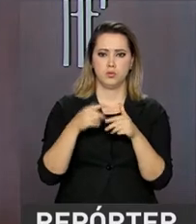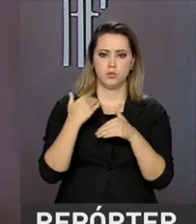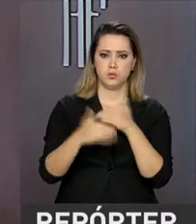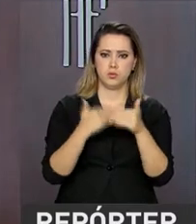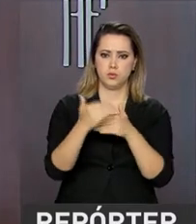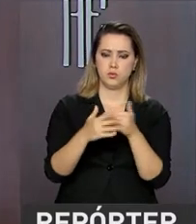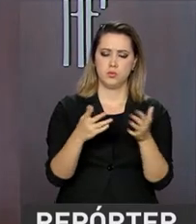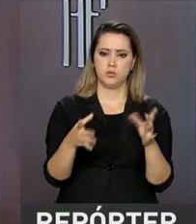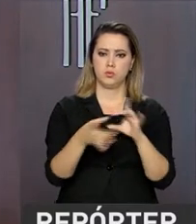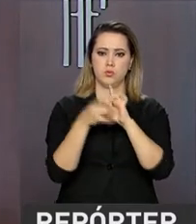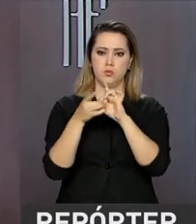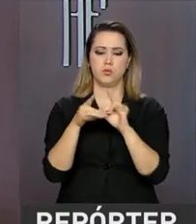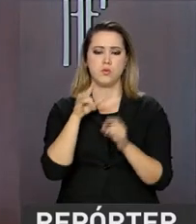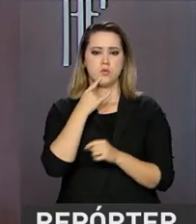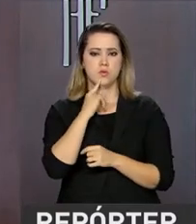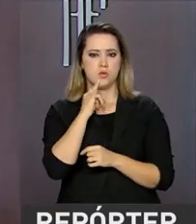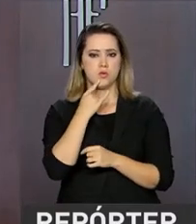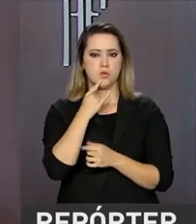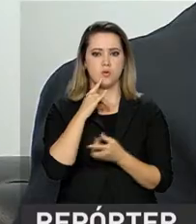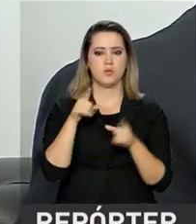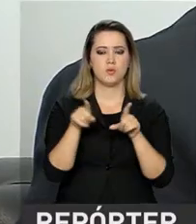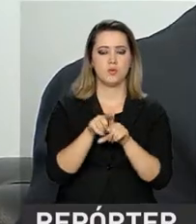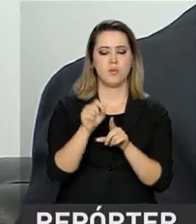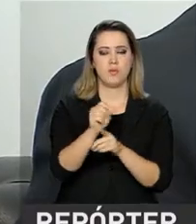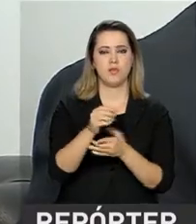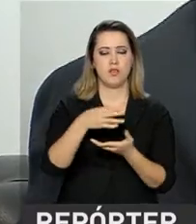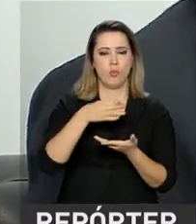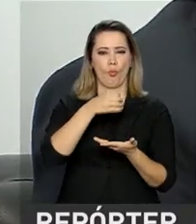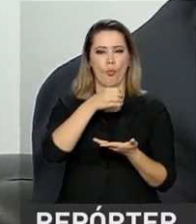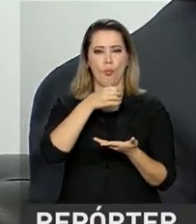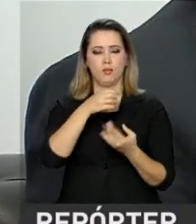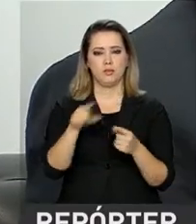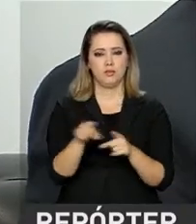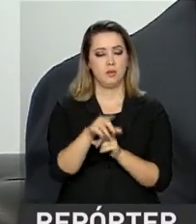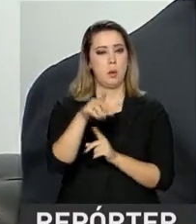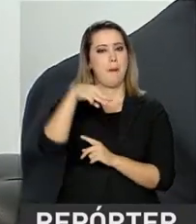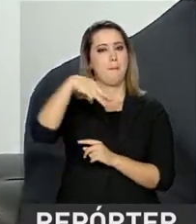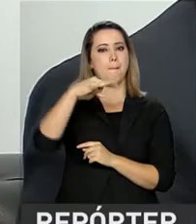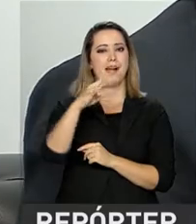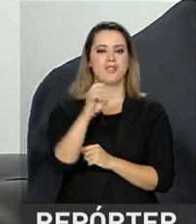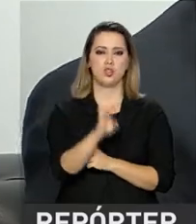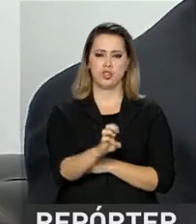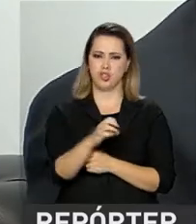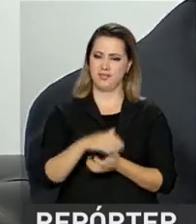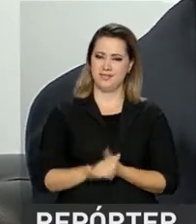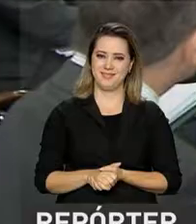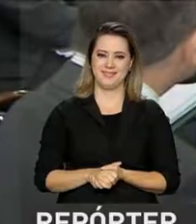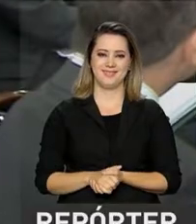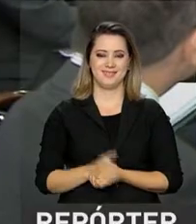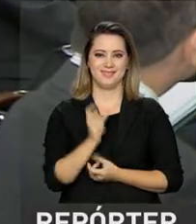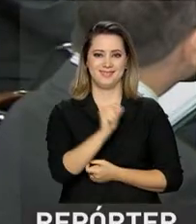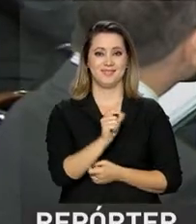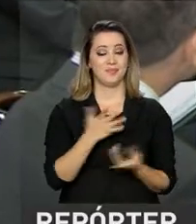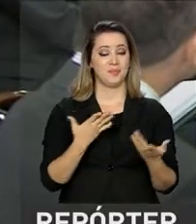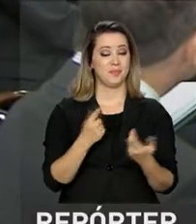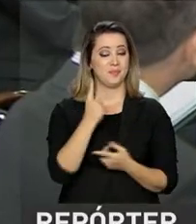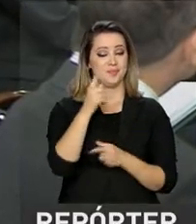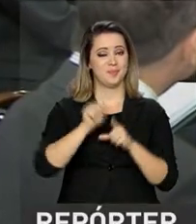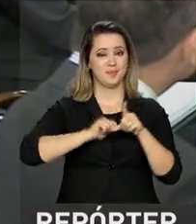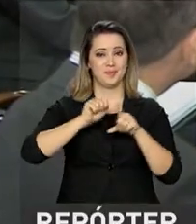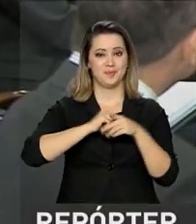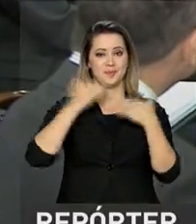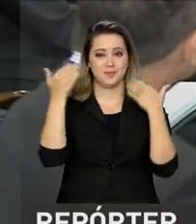compartilhar uma caipirinha enganada e um mapa há um mês à frente da chancelaria argentina jorge e flores veio a brasília para